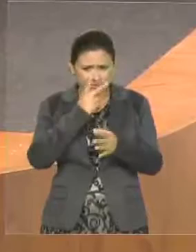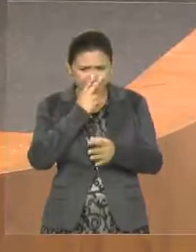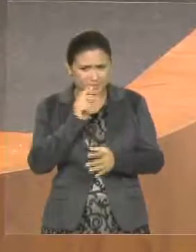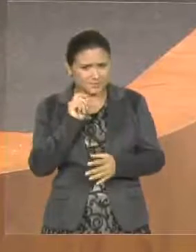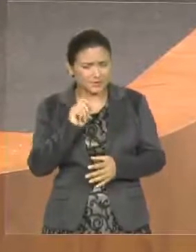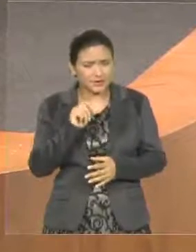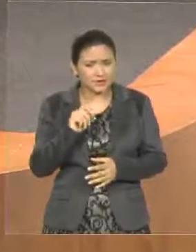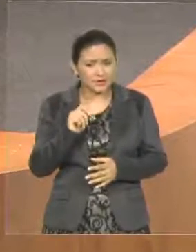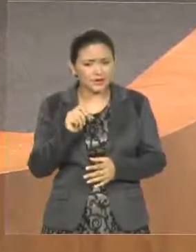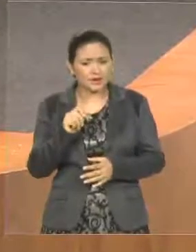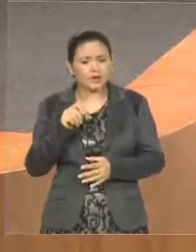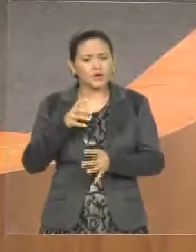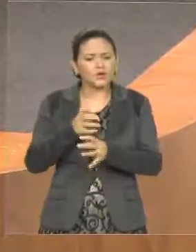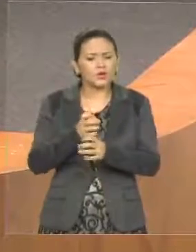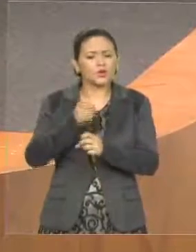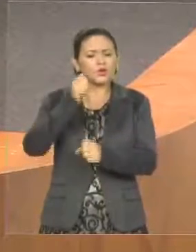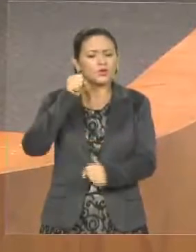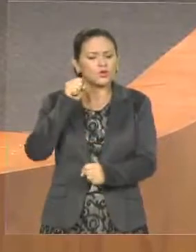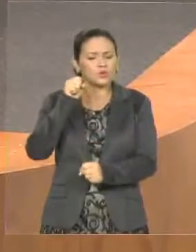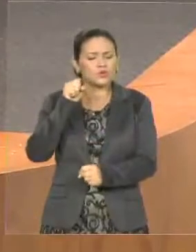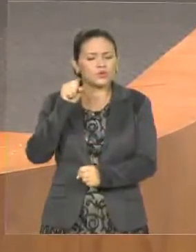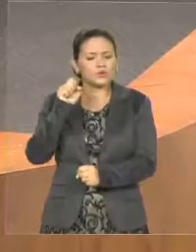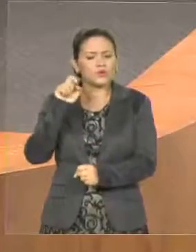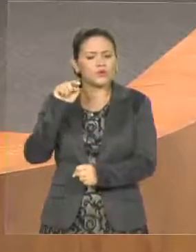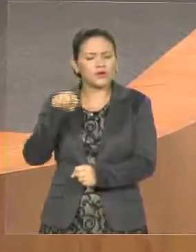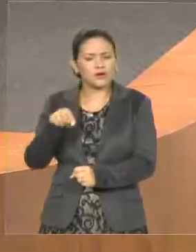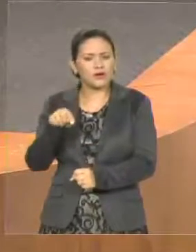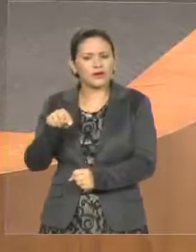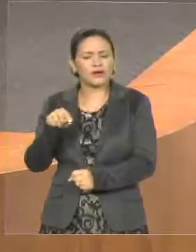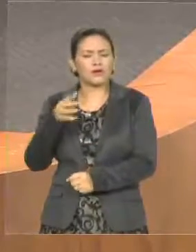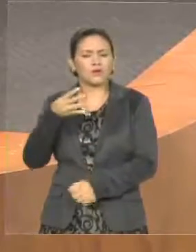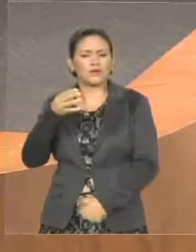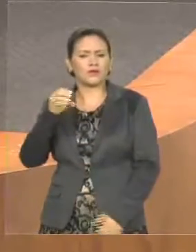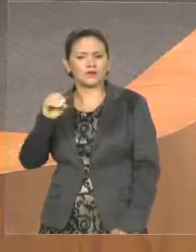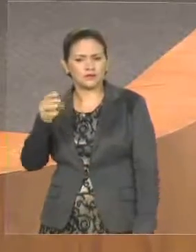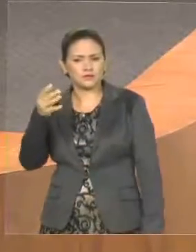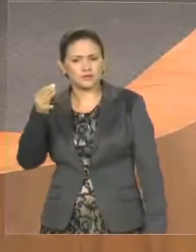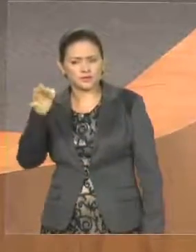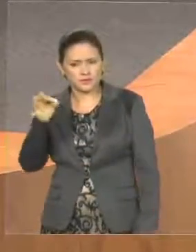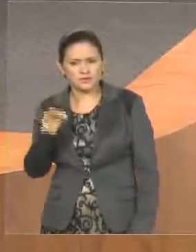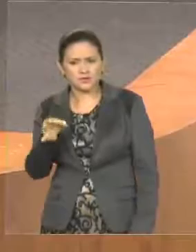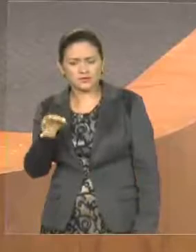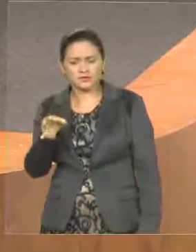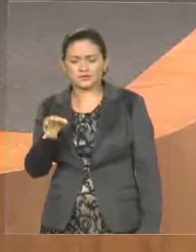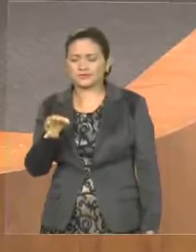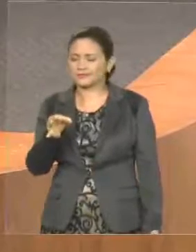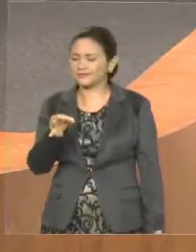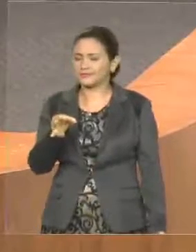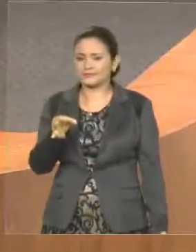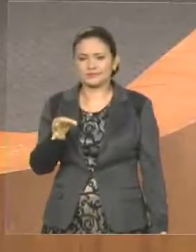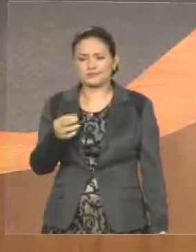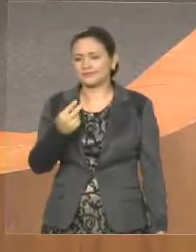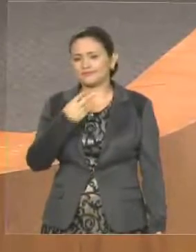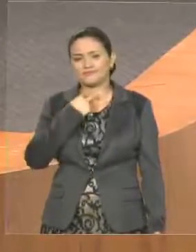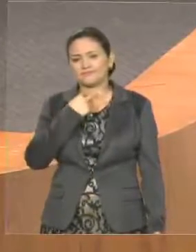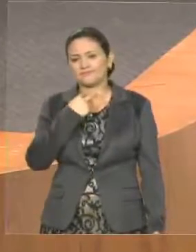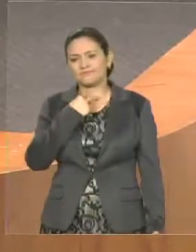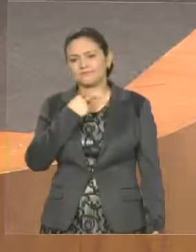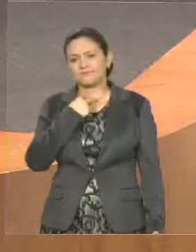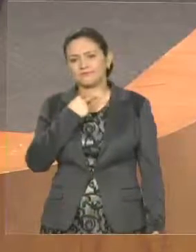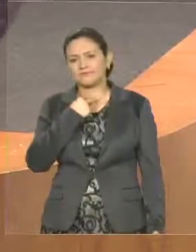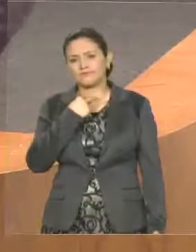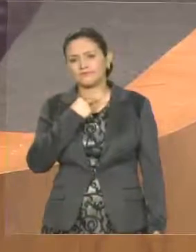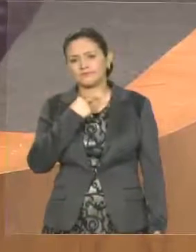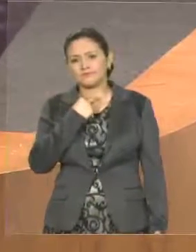de lucro é viver em um mundo de fantasia. Aí estipula, deputado Alexandre, deputado Edilásio, estipula que o agricultor vai ter